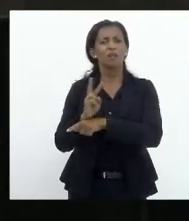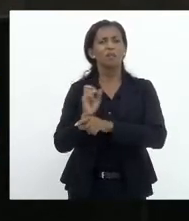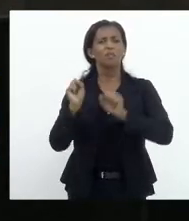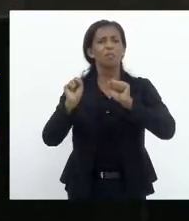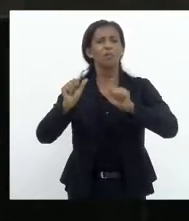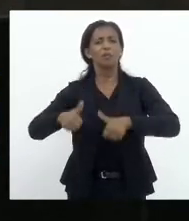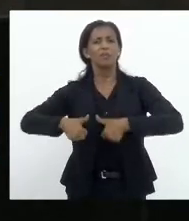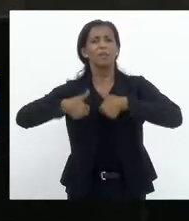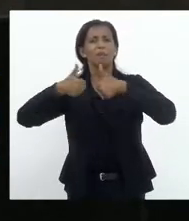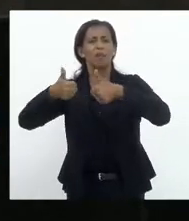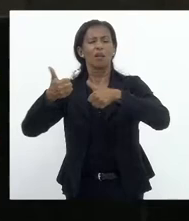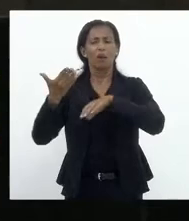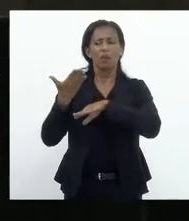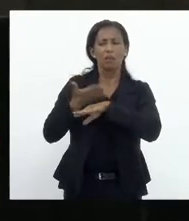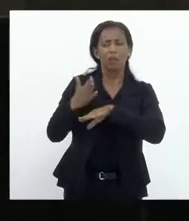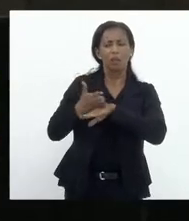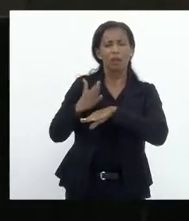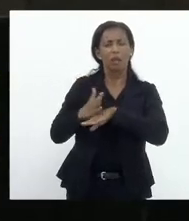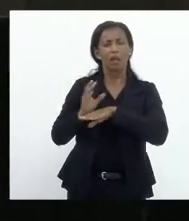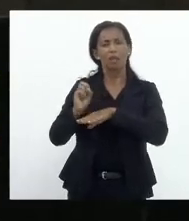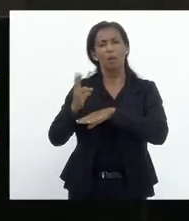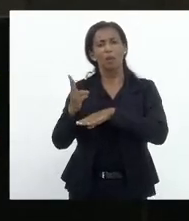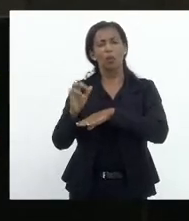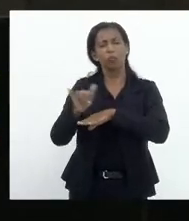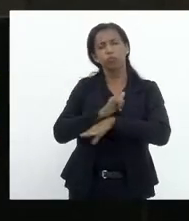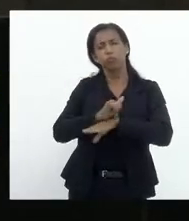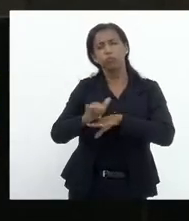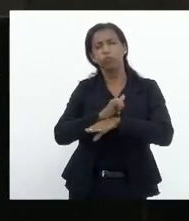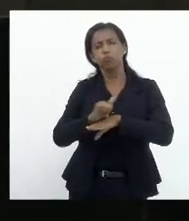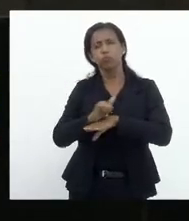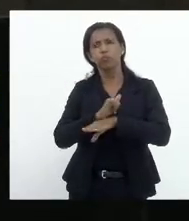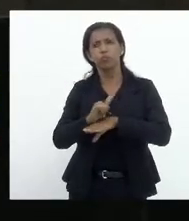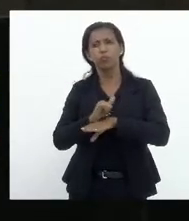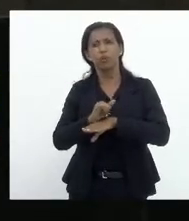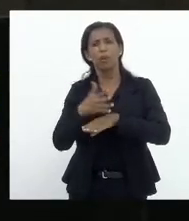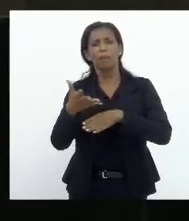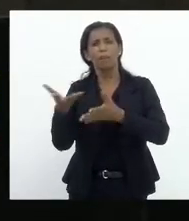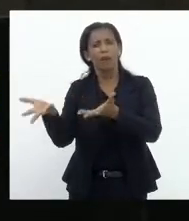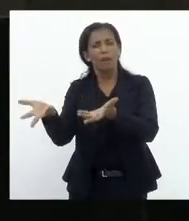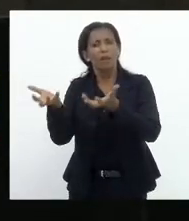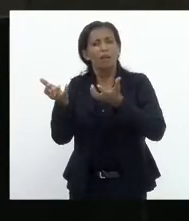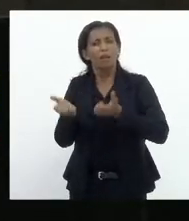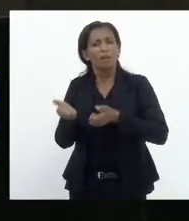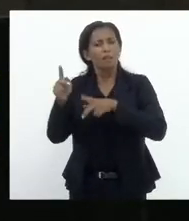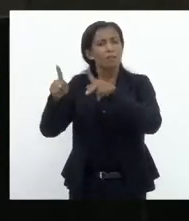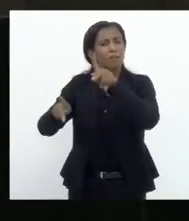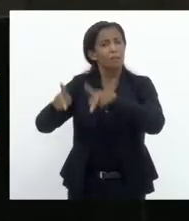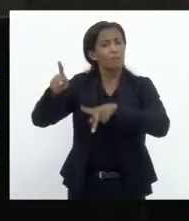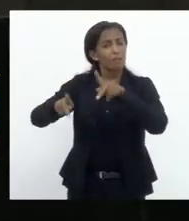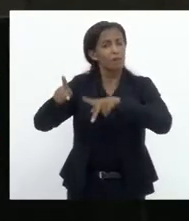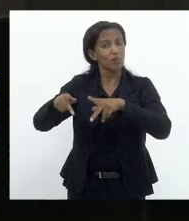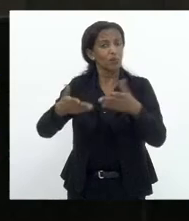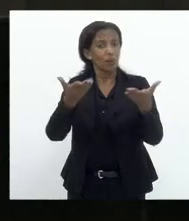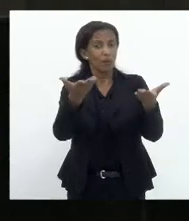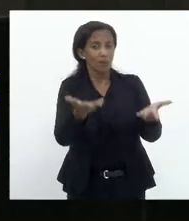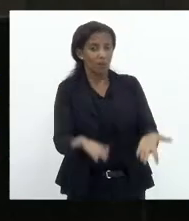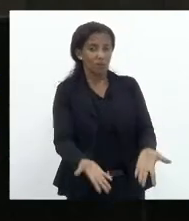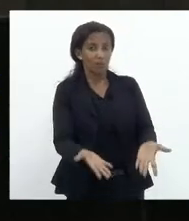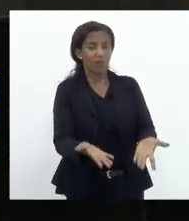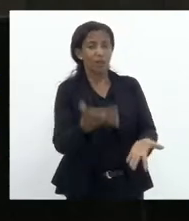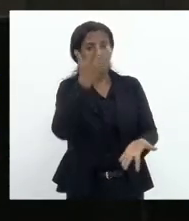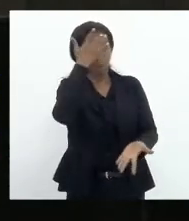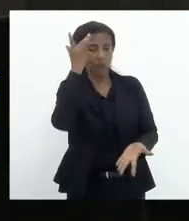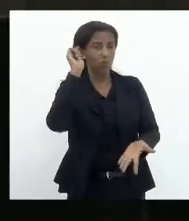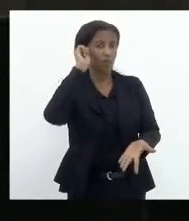melhor treinador preparada para o processo de acolhimento e recepção da população que Afinal é em sua